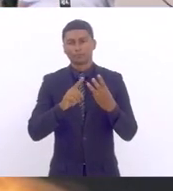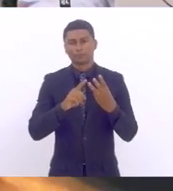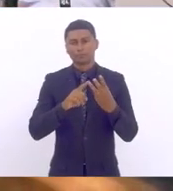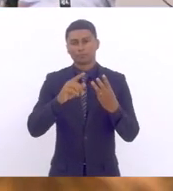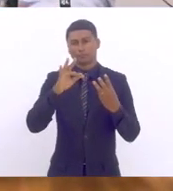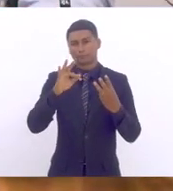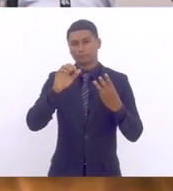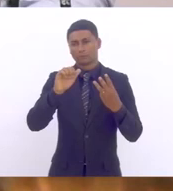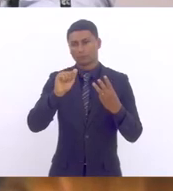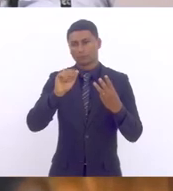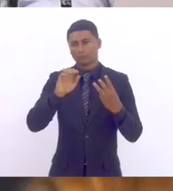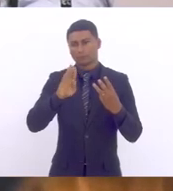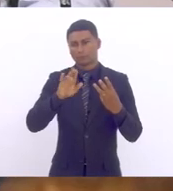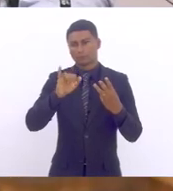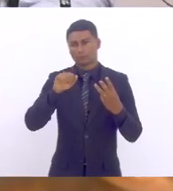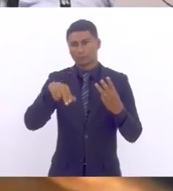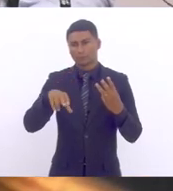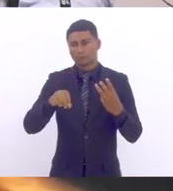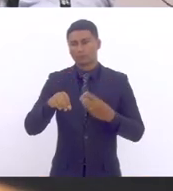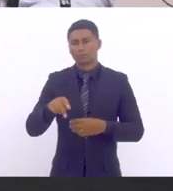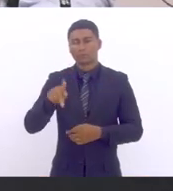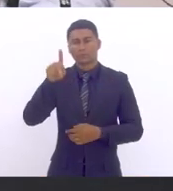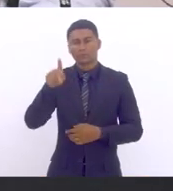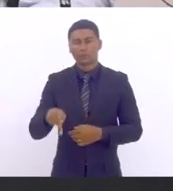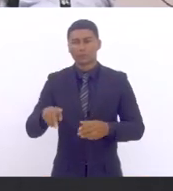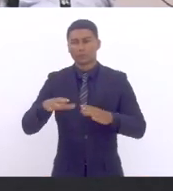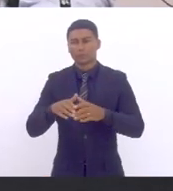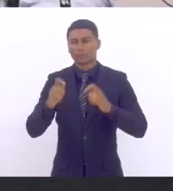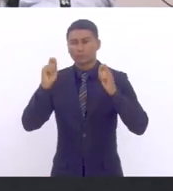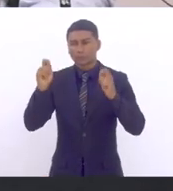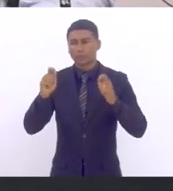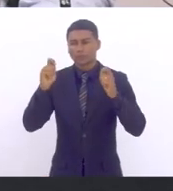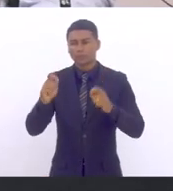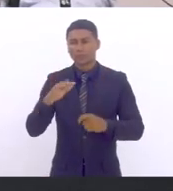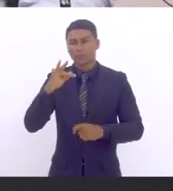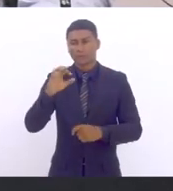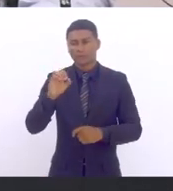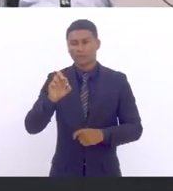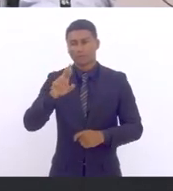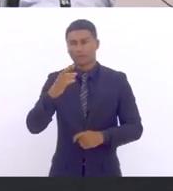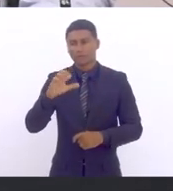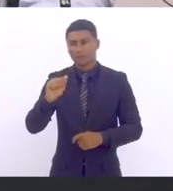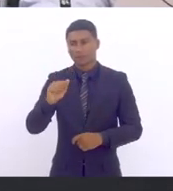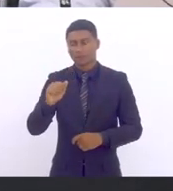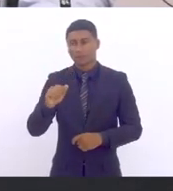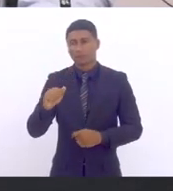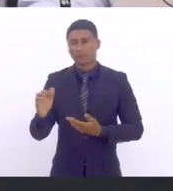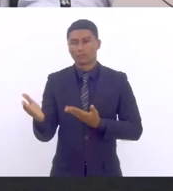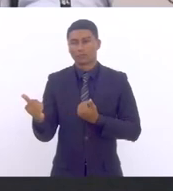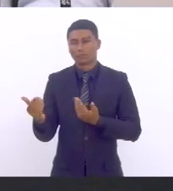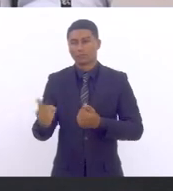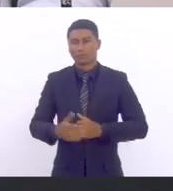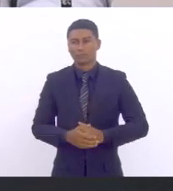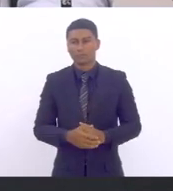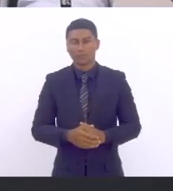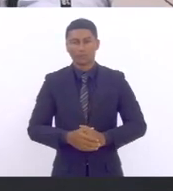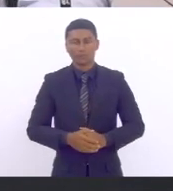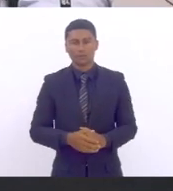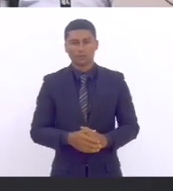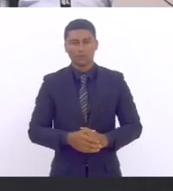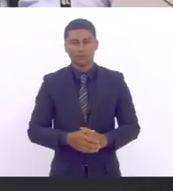Fabiano, que é presidente da torcida Força Jovem. O Fabiano, me permite só um segundinho antes, eu